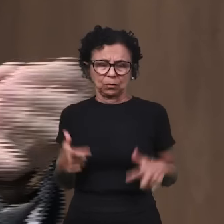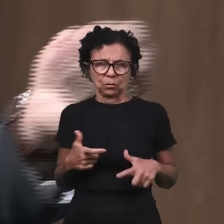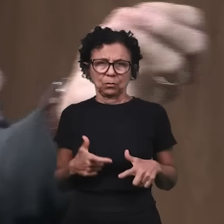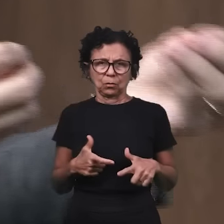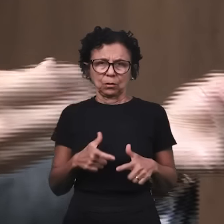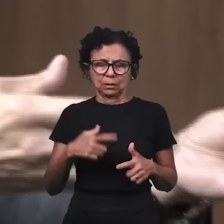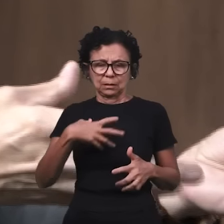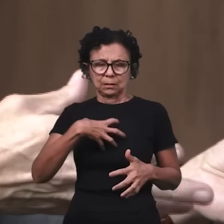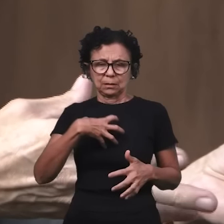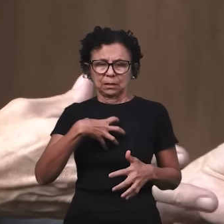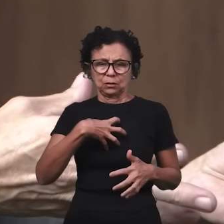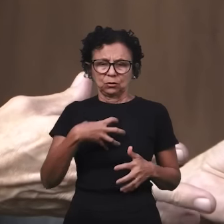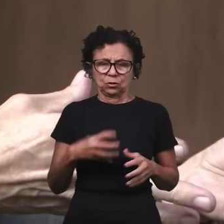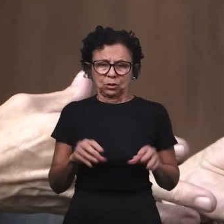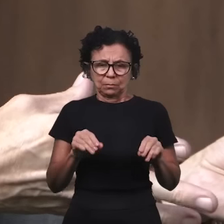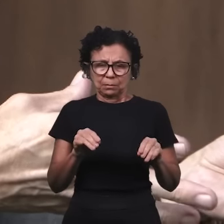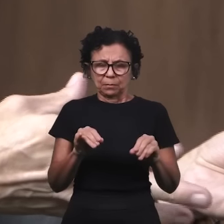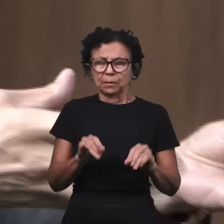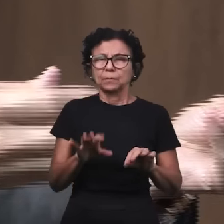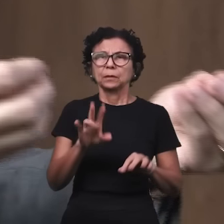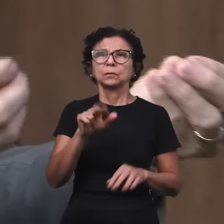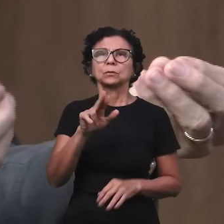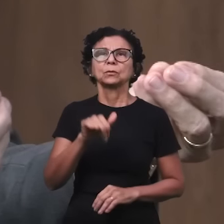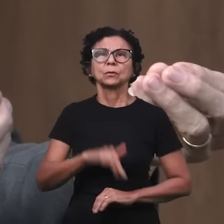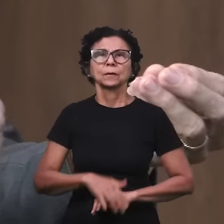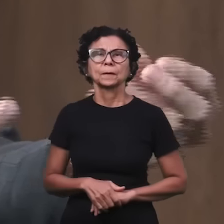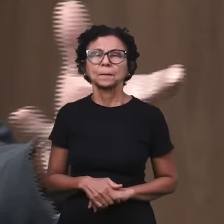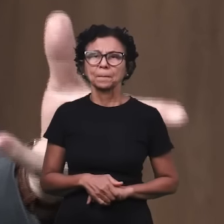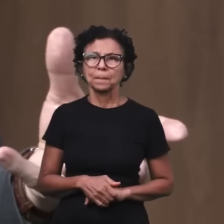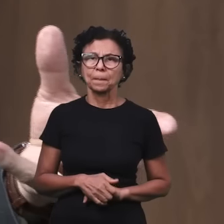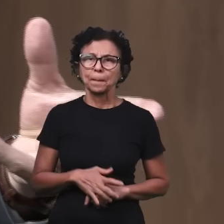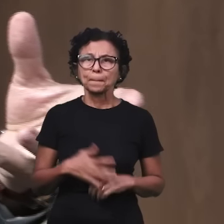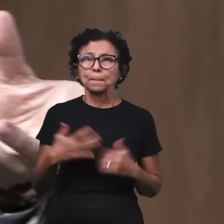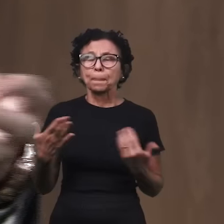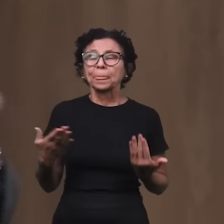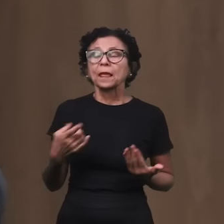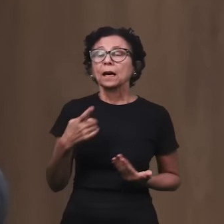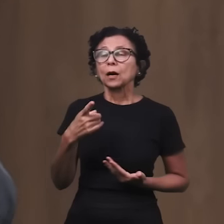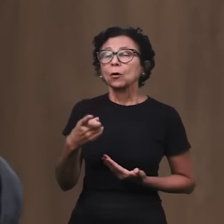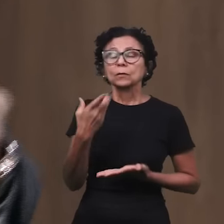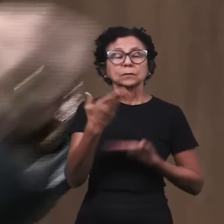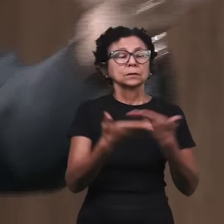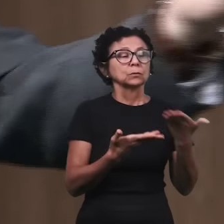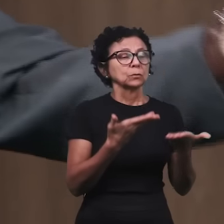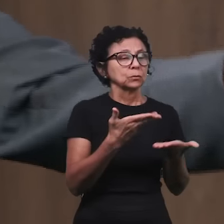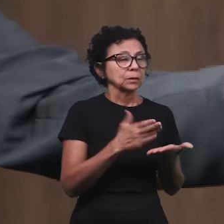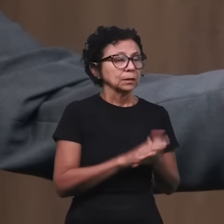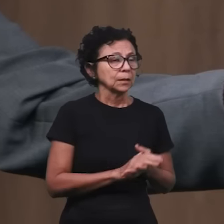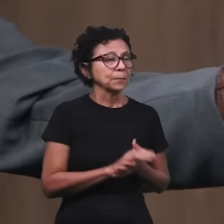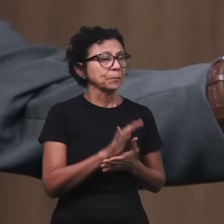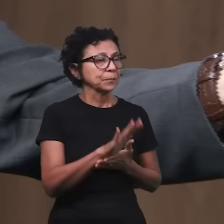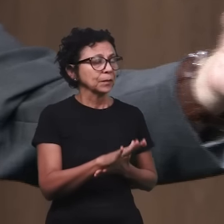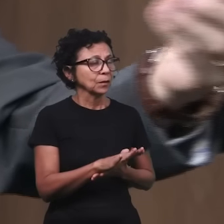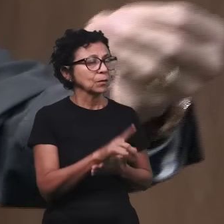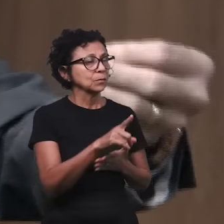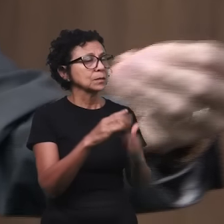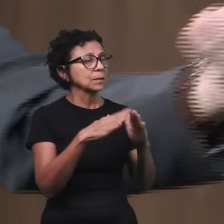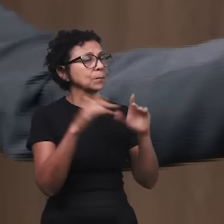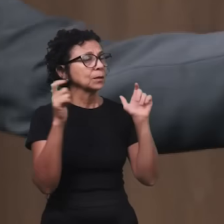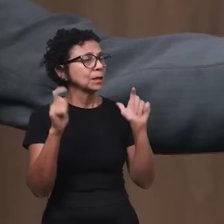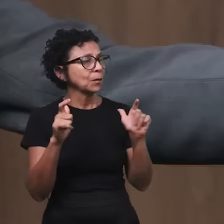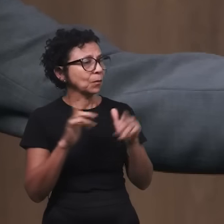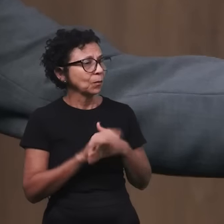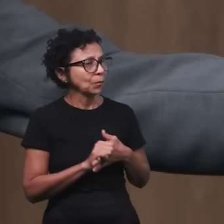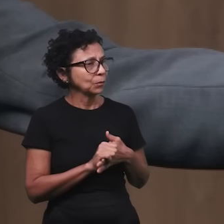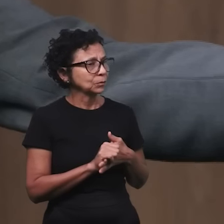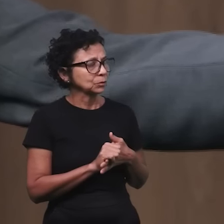paciente, oferecer ali um lanche no início, como é a sua vida? Você mora onde? Eu vou te levar ali, terminou o atendimento, leva ele